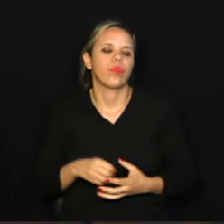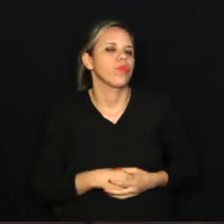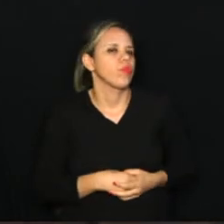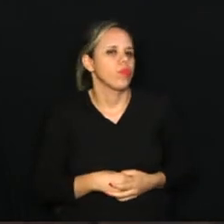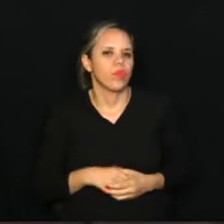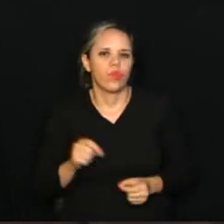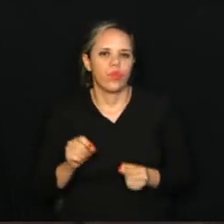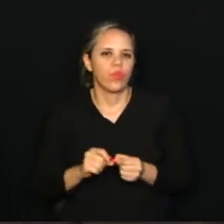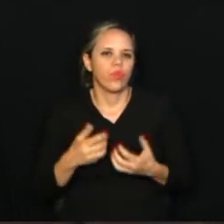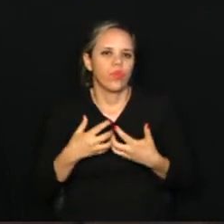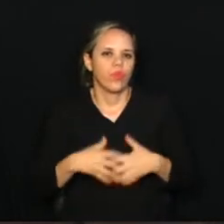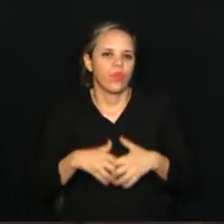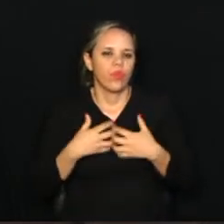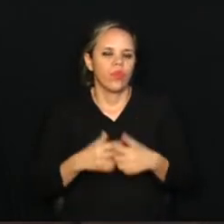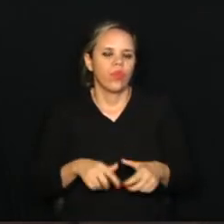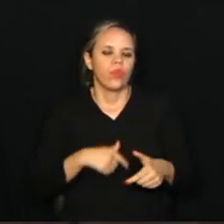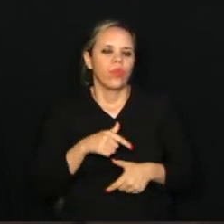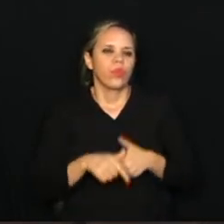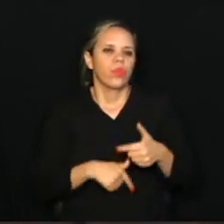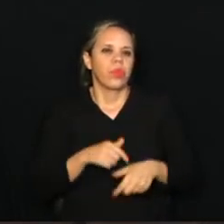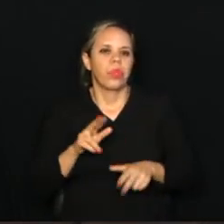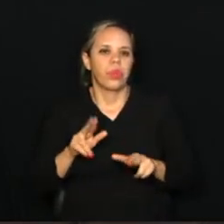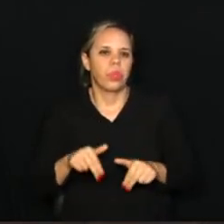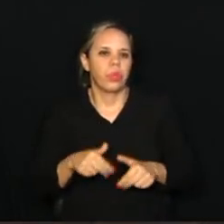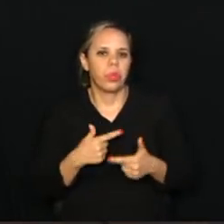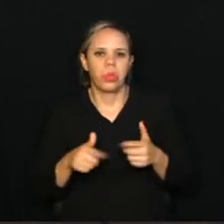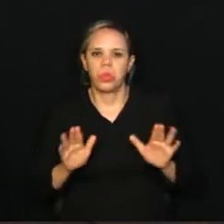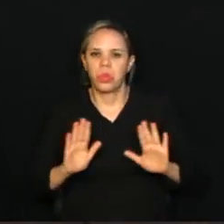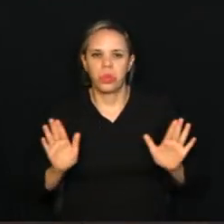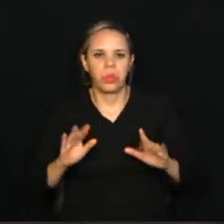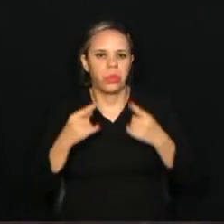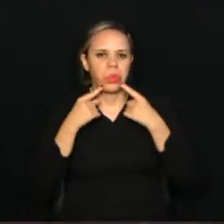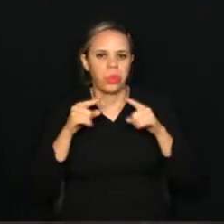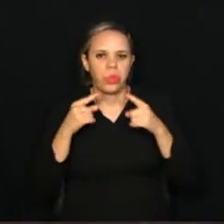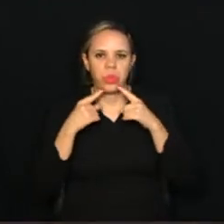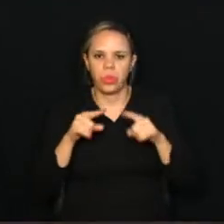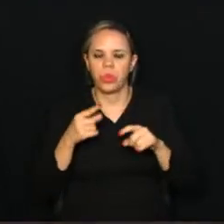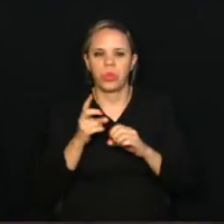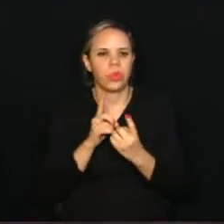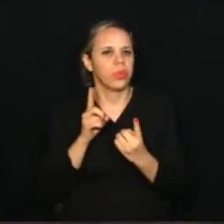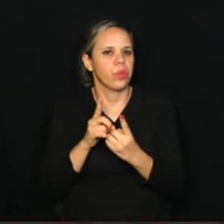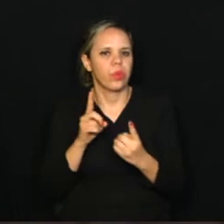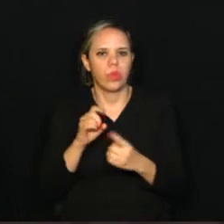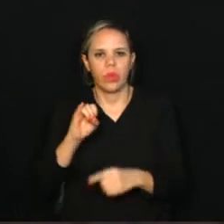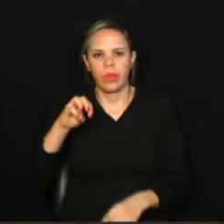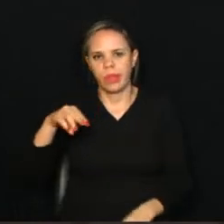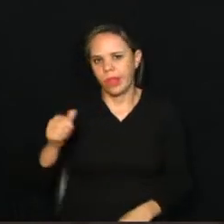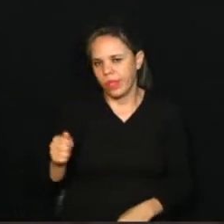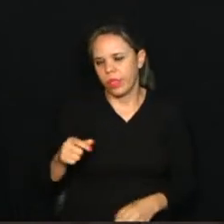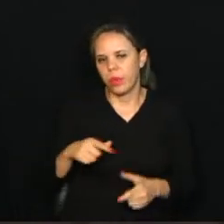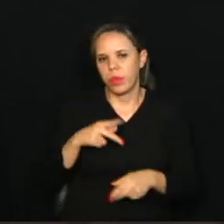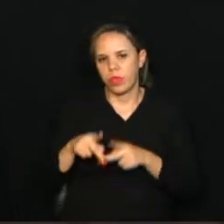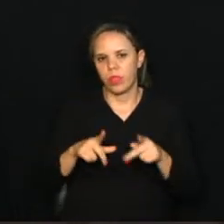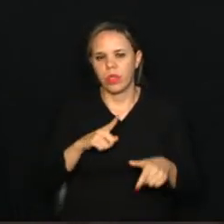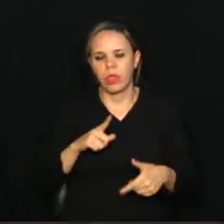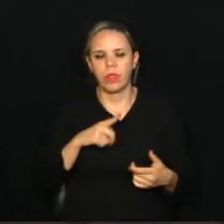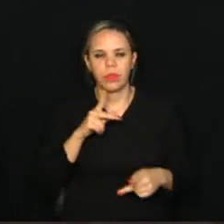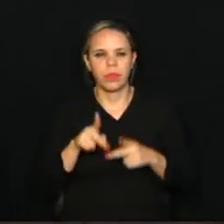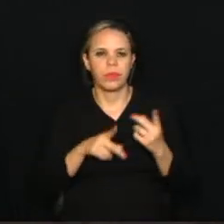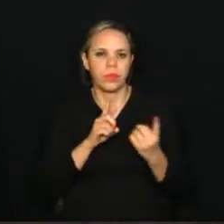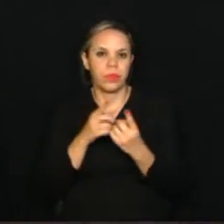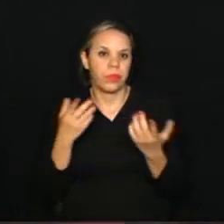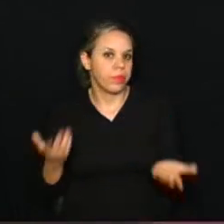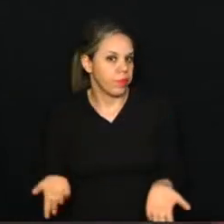que eles, nunca tive uma reclamação dos atendimentos que as pessoas tinham lá da IMA, do pessoal que